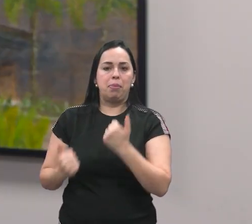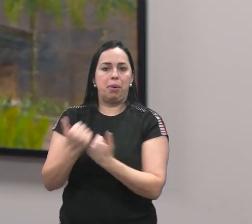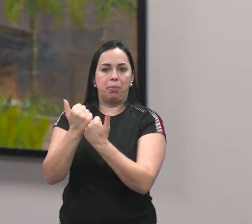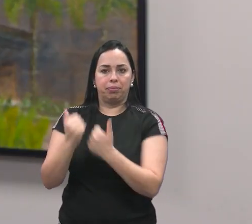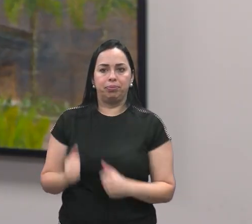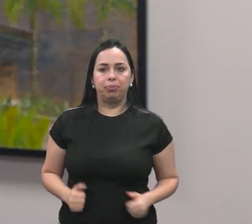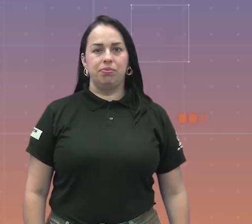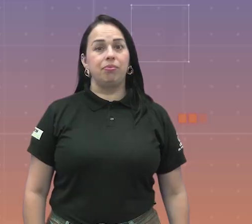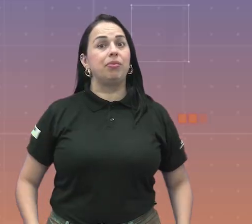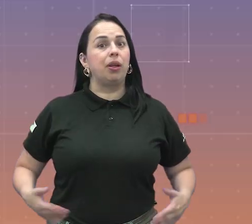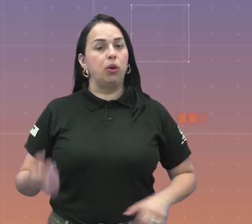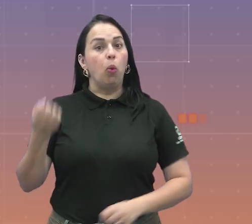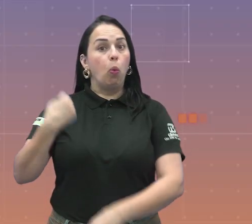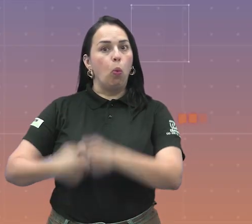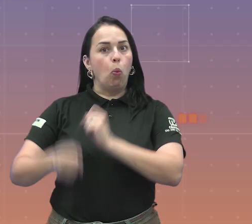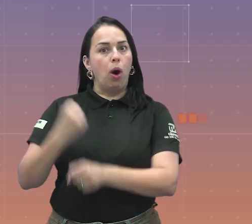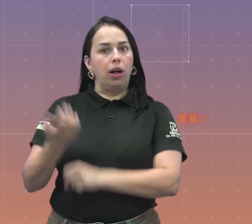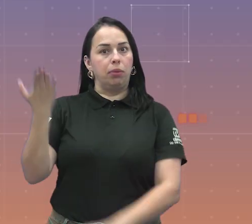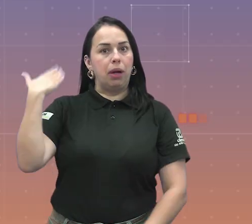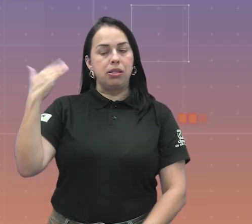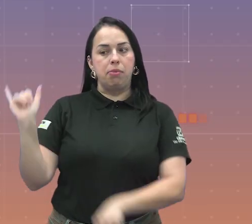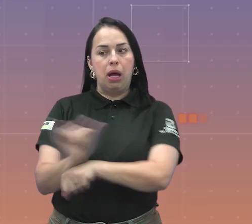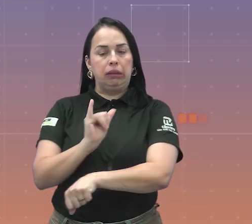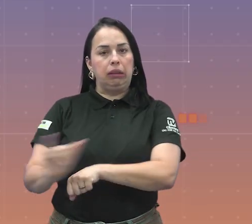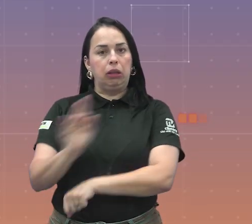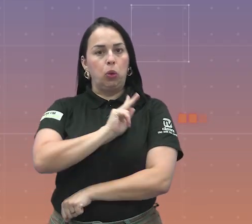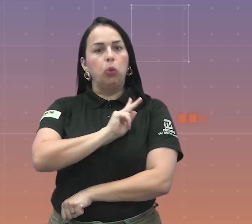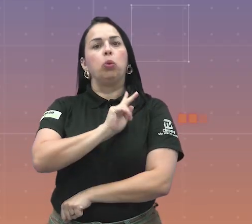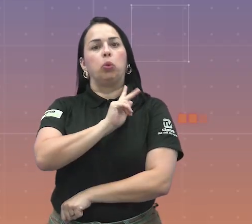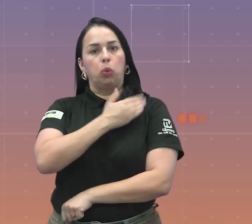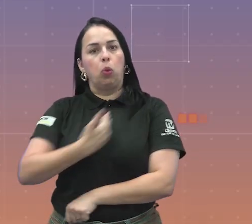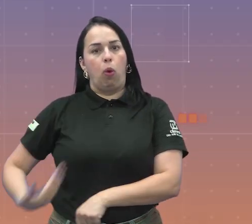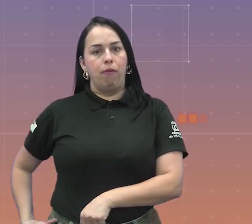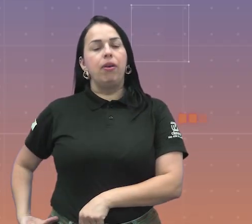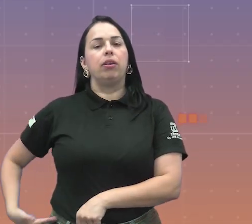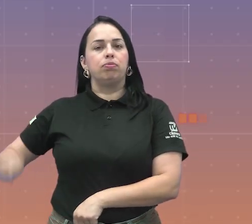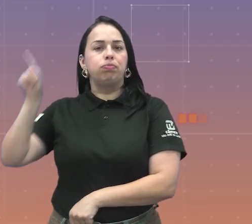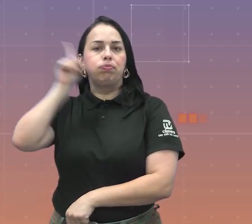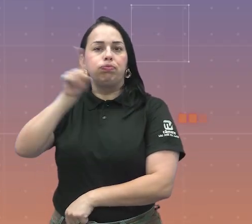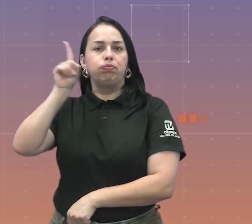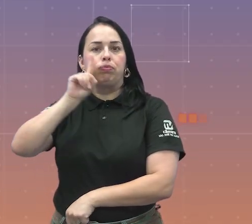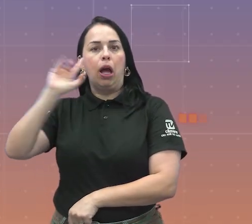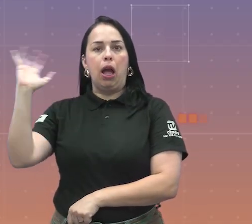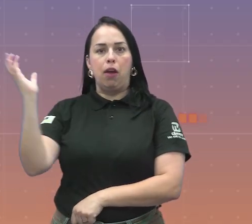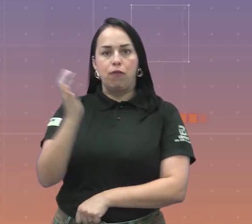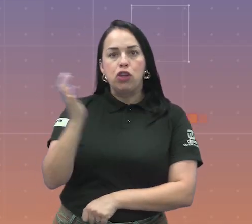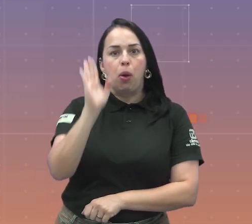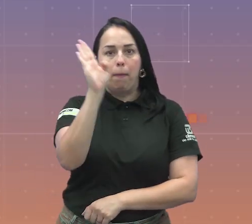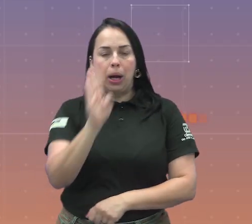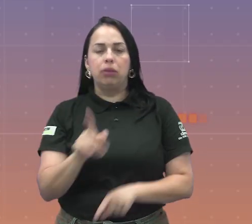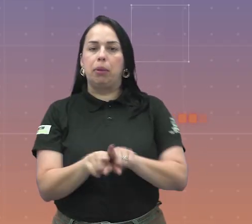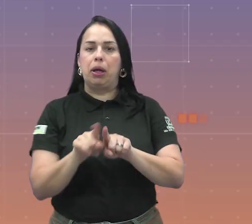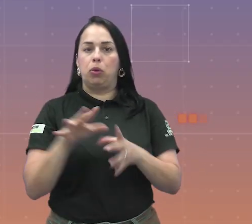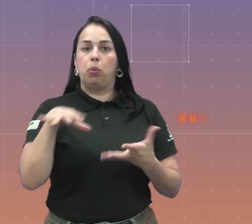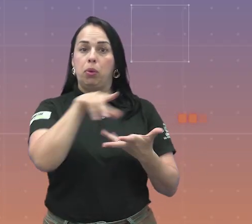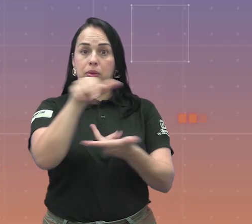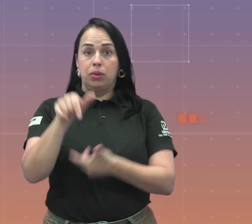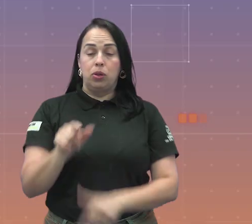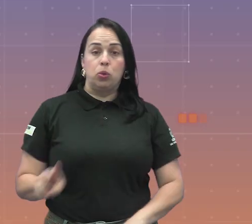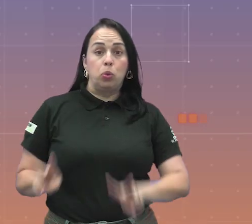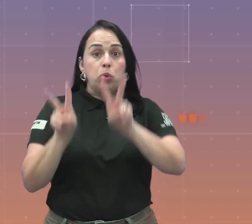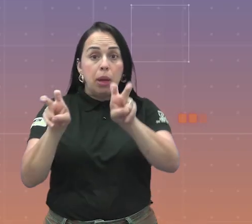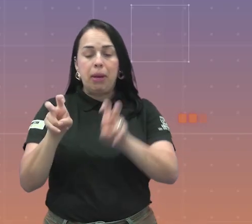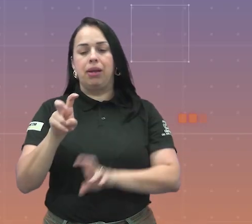estar sempre apoiando. E no ano passado, uma medida do governo estadunidense impactou o Brasil e o mundo. Foi o